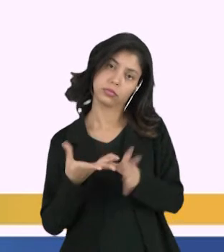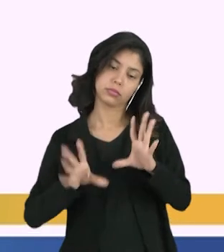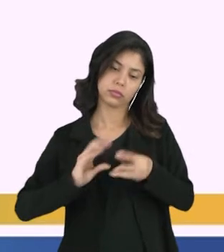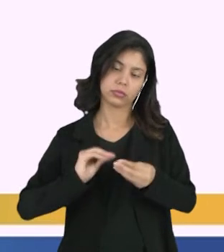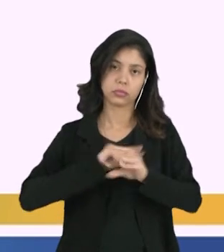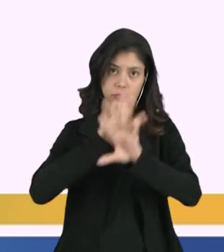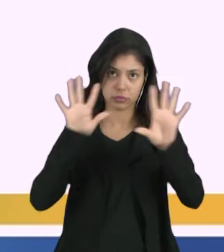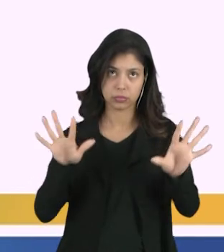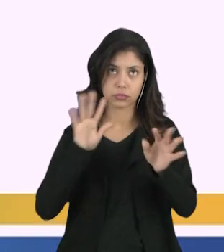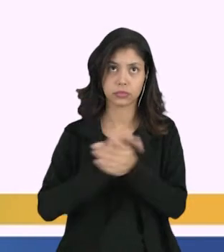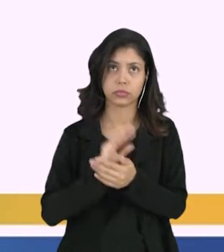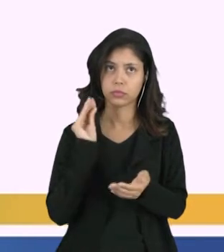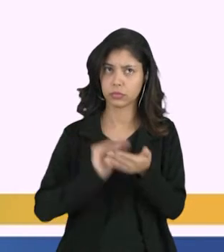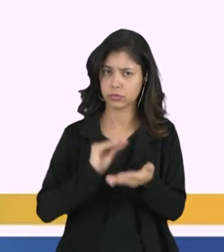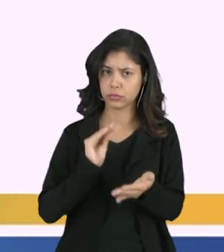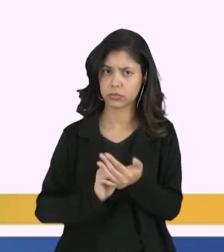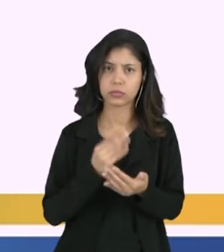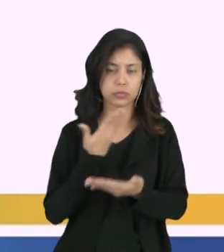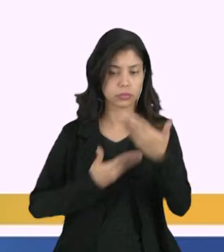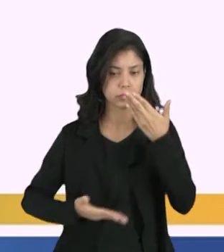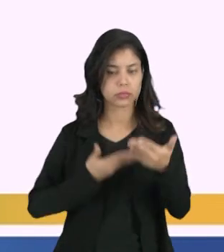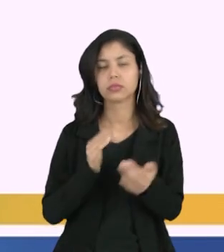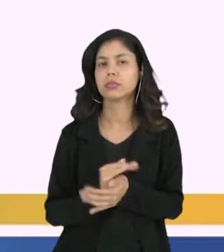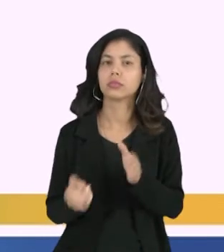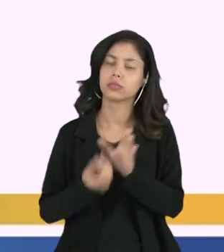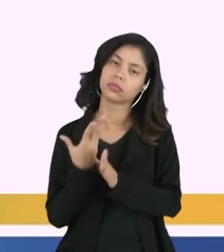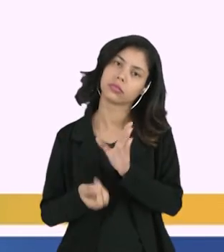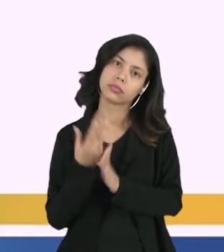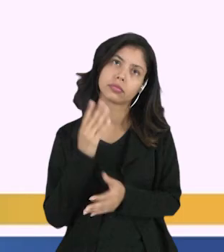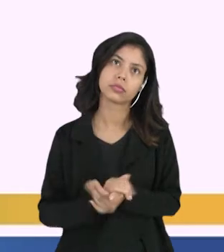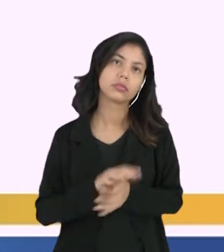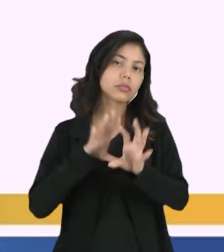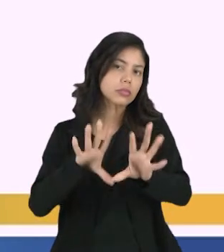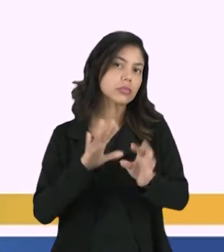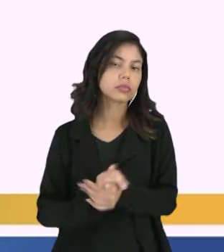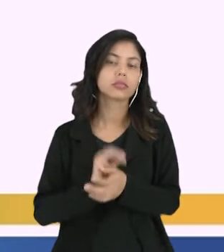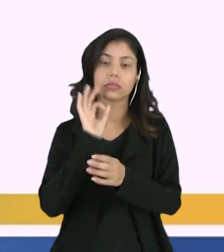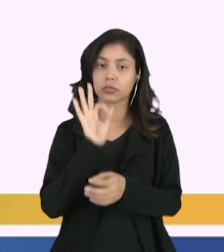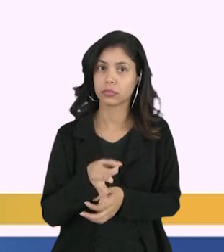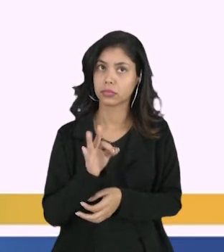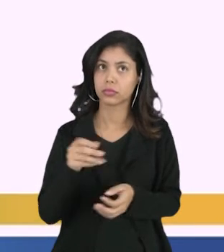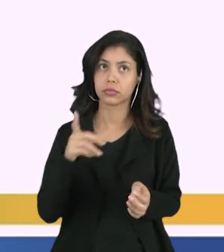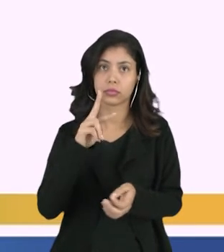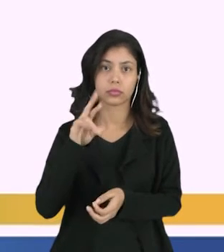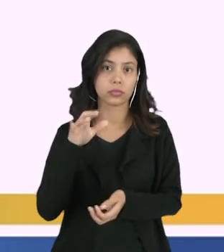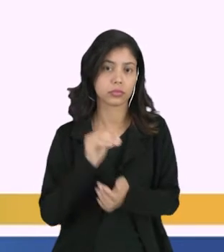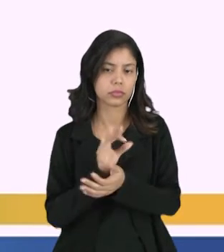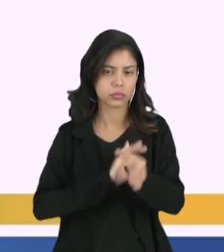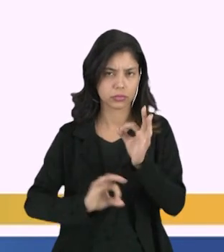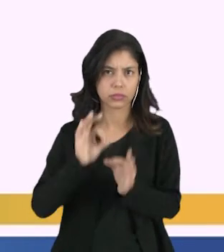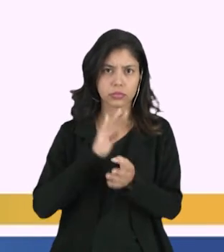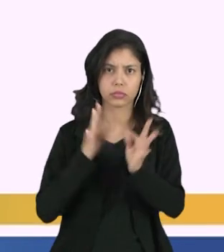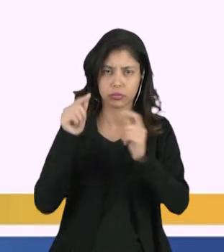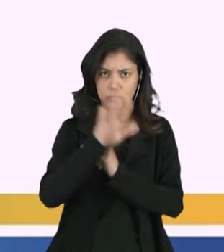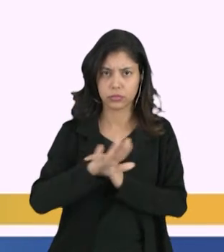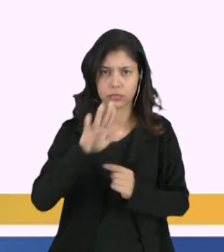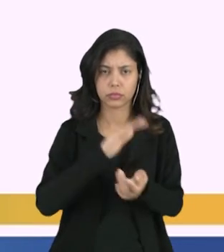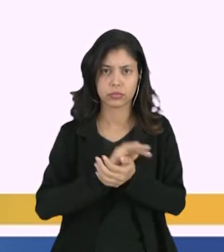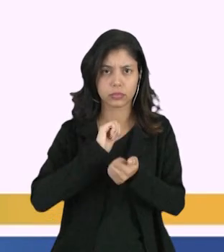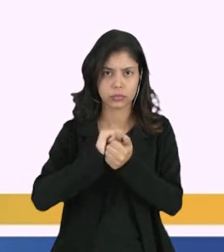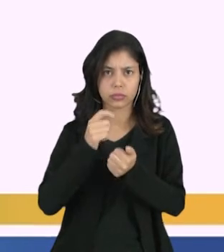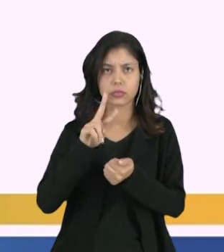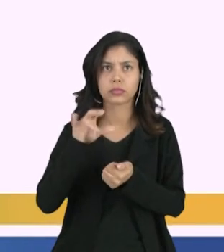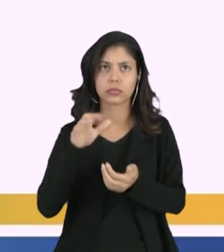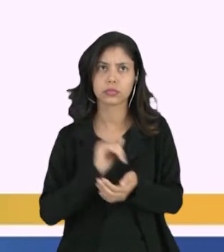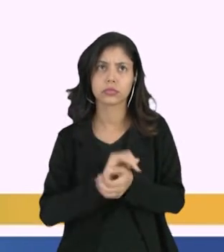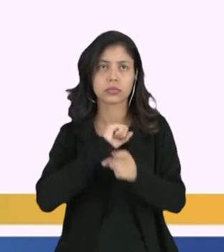resume claramente o fato de que as relações de produção serem o centro organizador de todos os aspectos